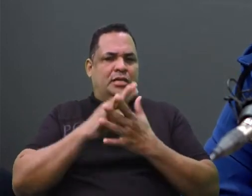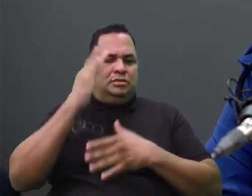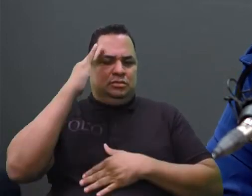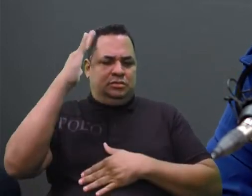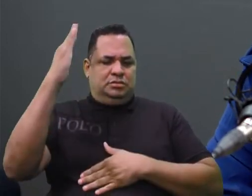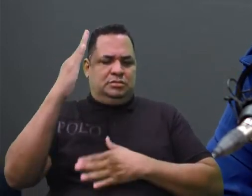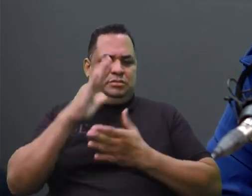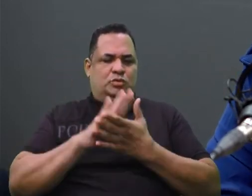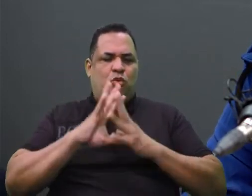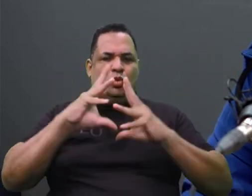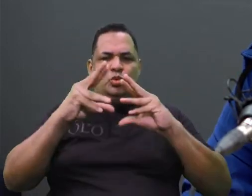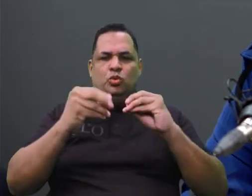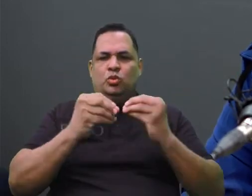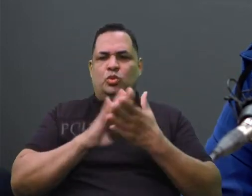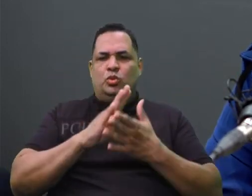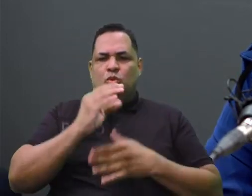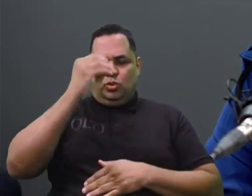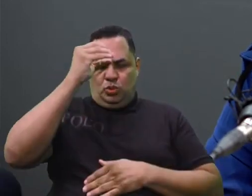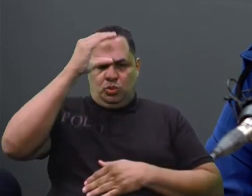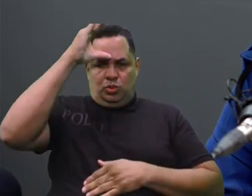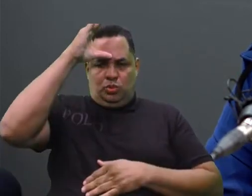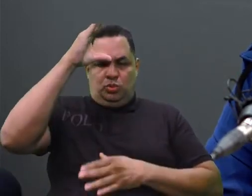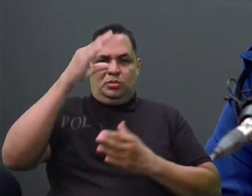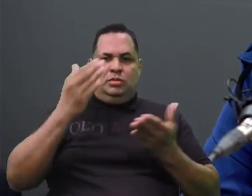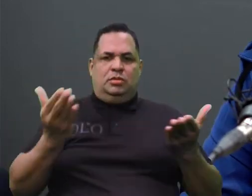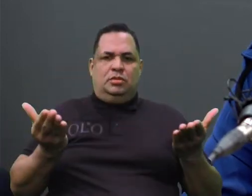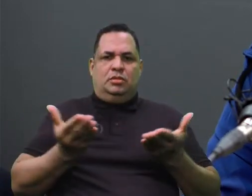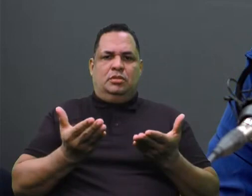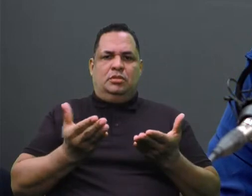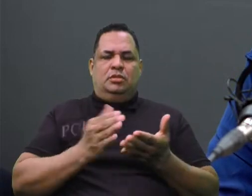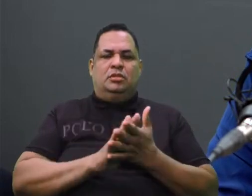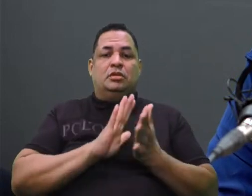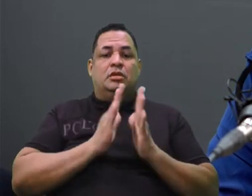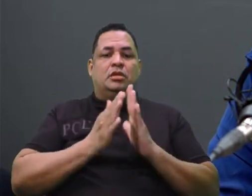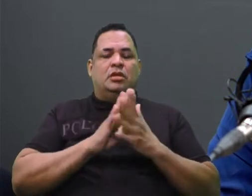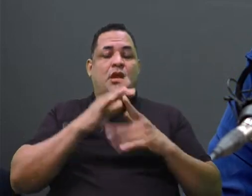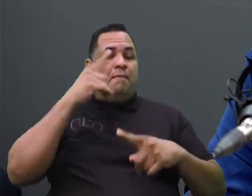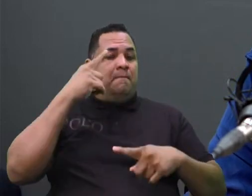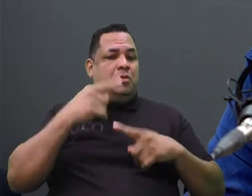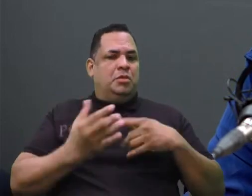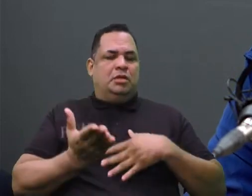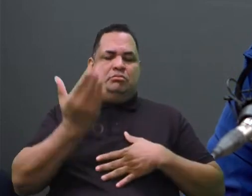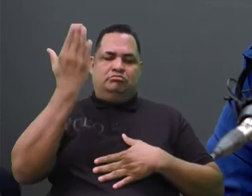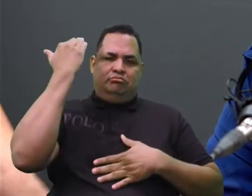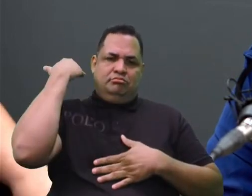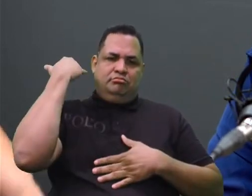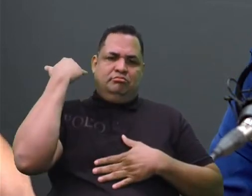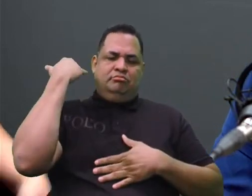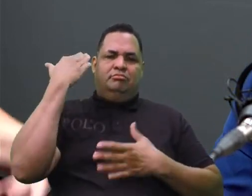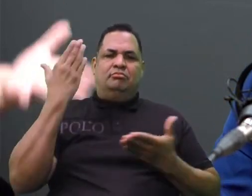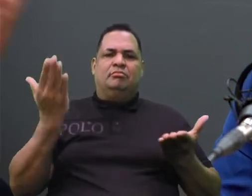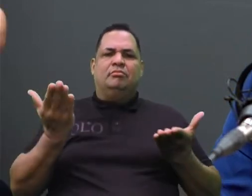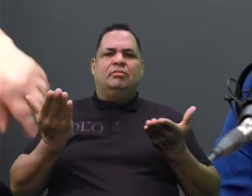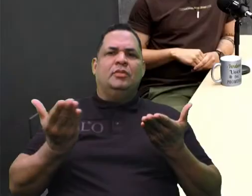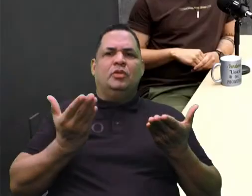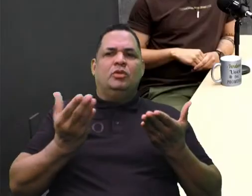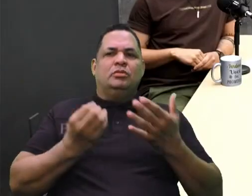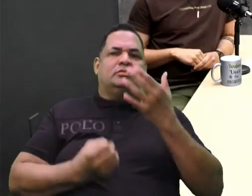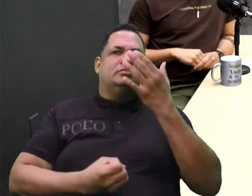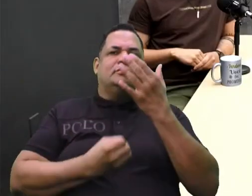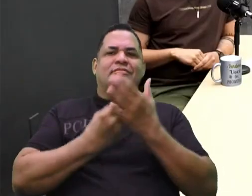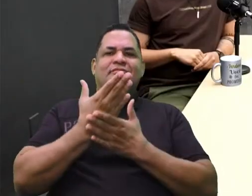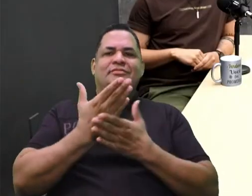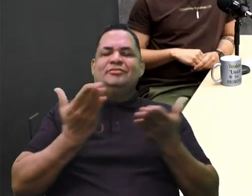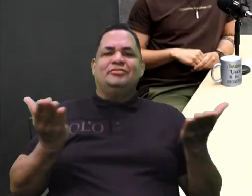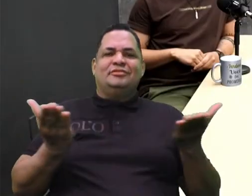o conhecimento. Então, a língua de sinais era proibida. E proibida, E ela- como é que surgiu então pra